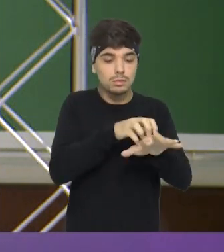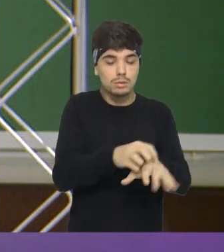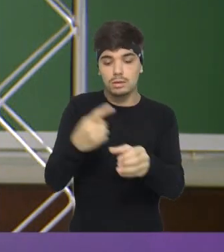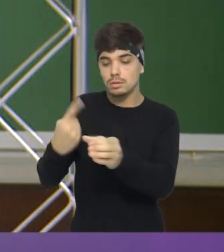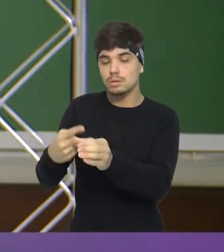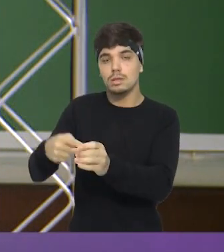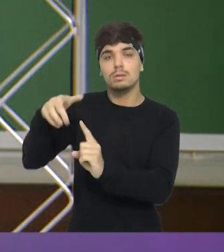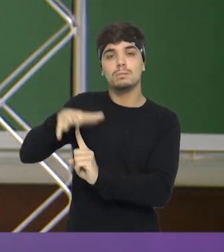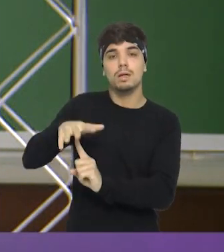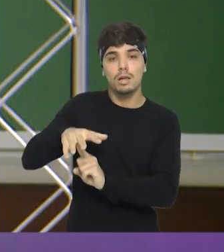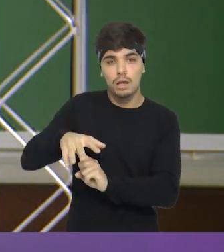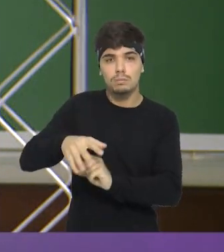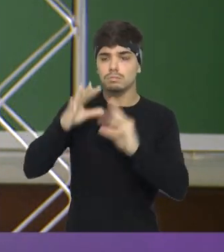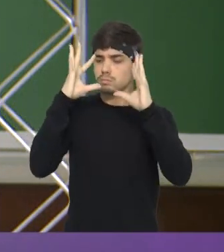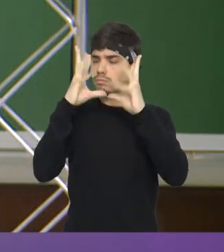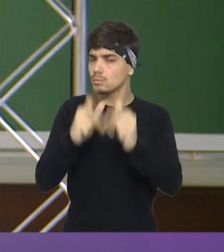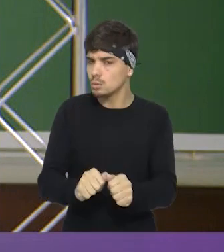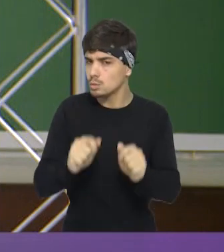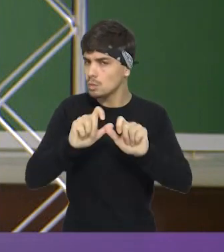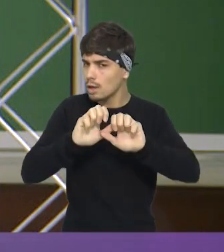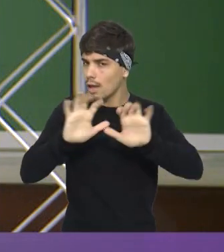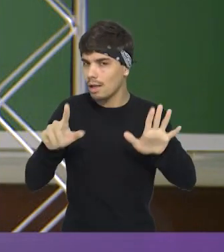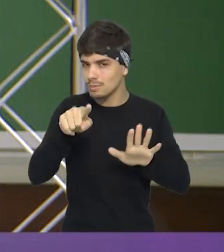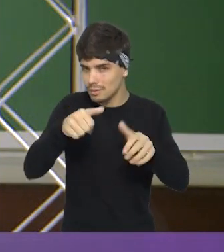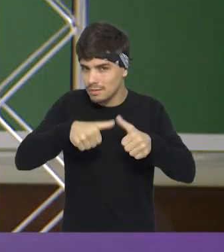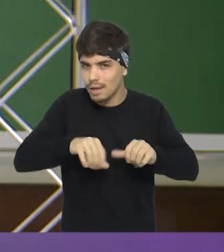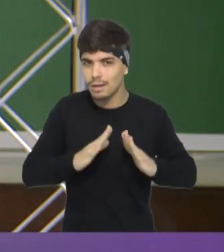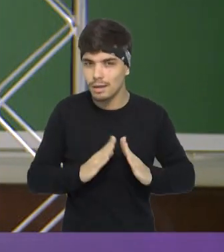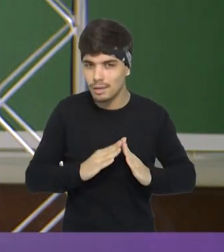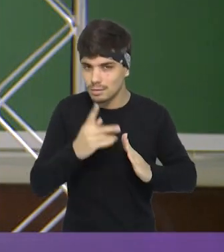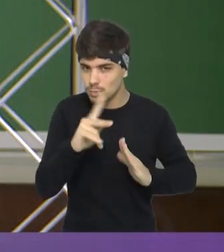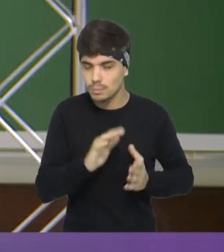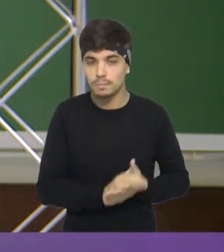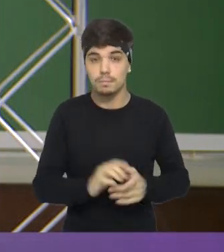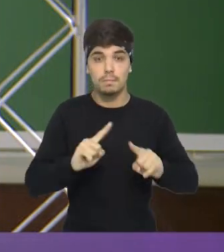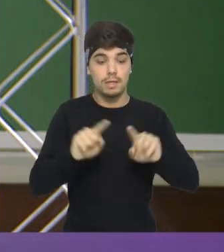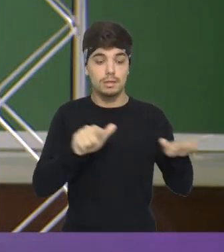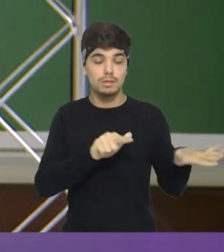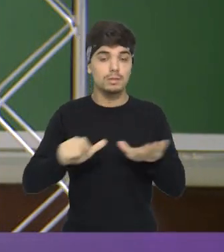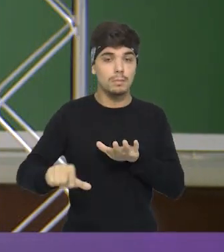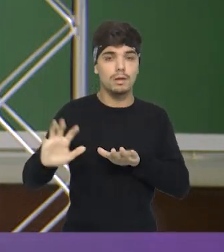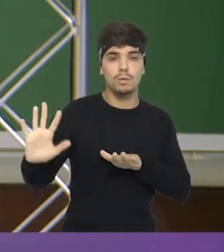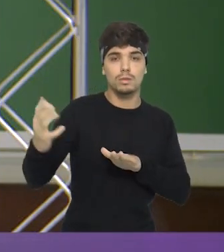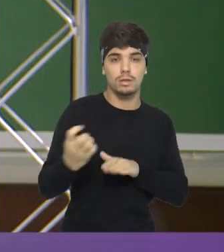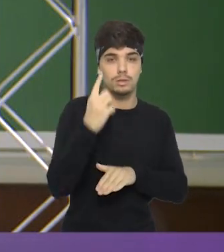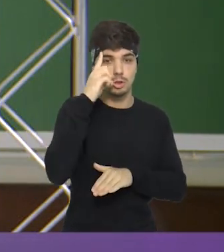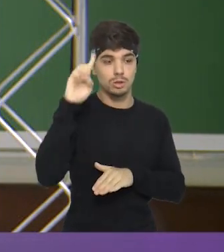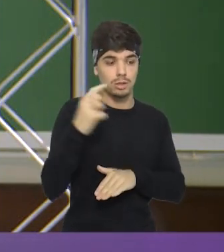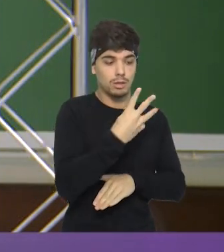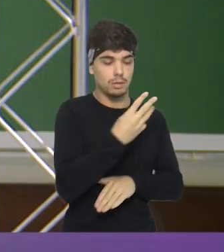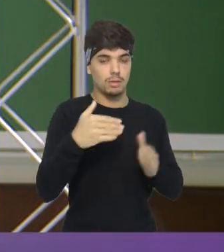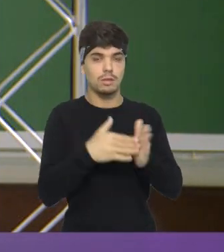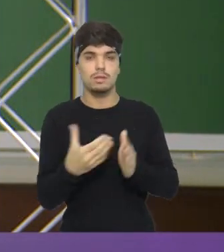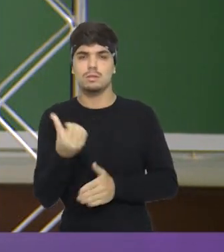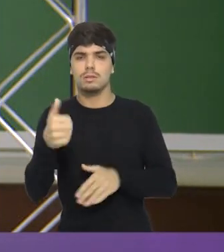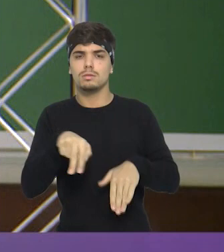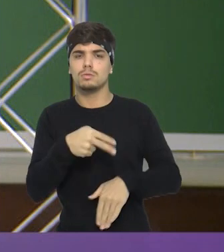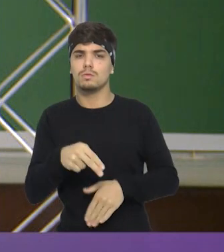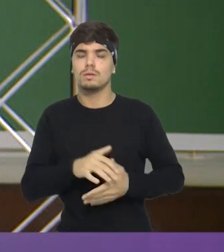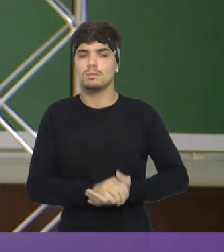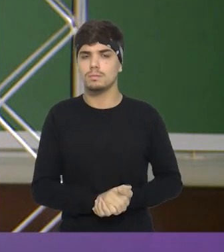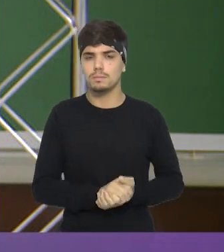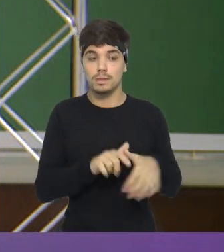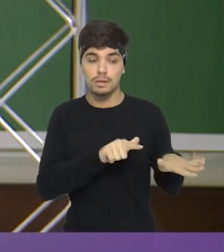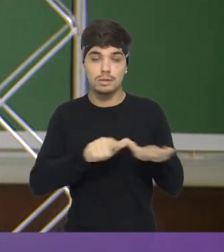turísticos, cidades paranaenses. Tudo, claro, sem saírem de casa. A semana ocorrerá do dia 3 ao dia 6